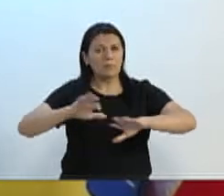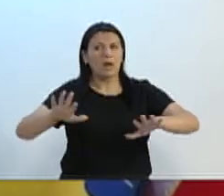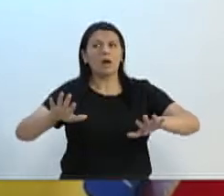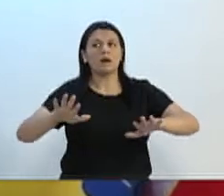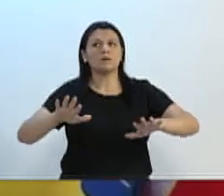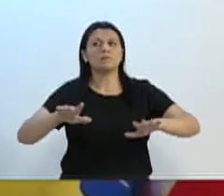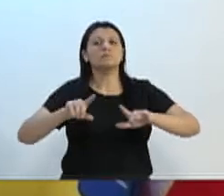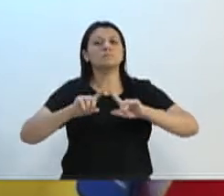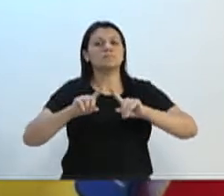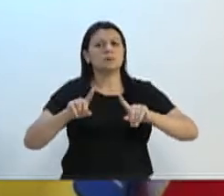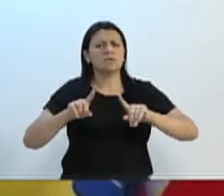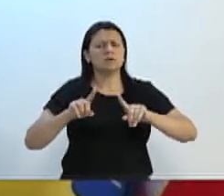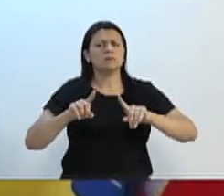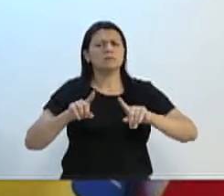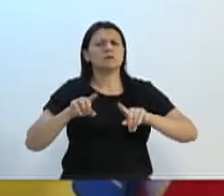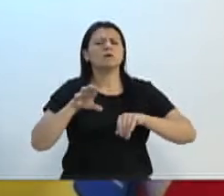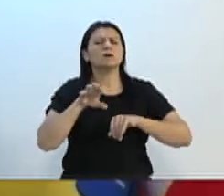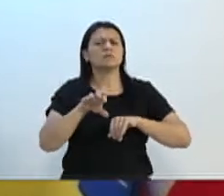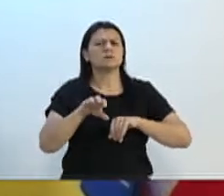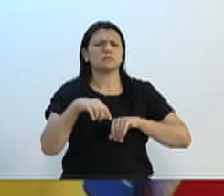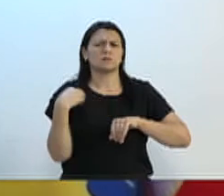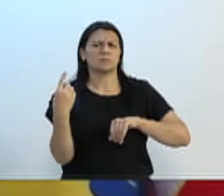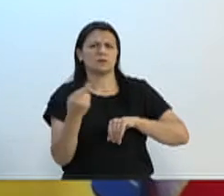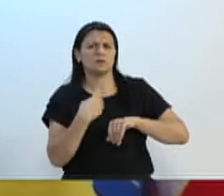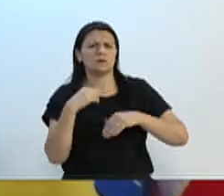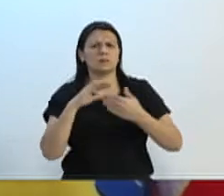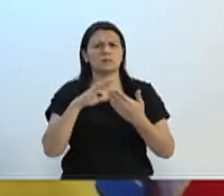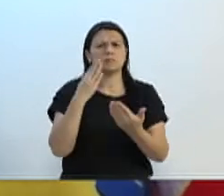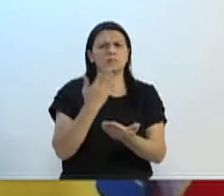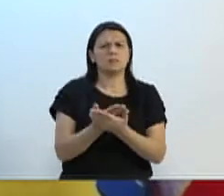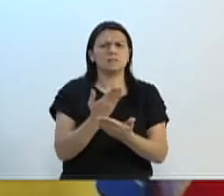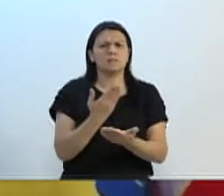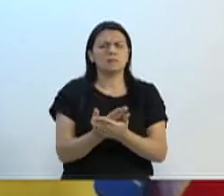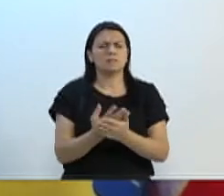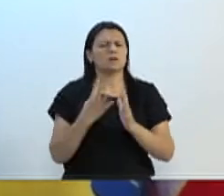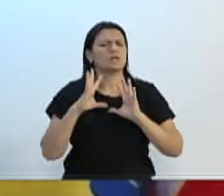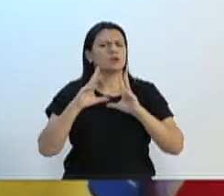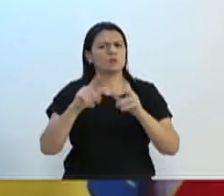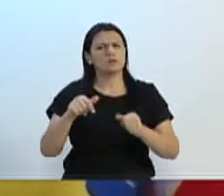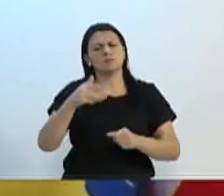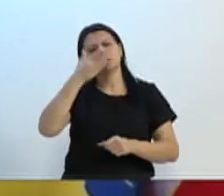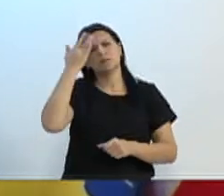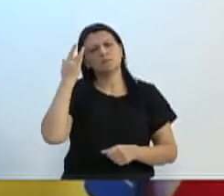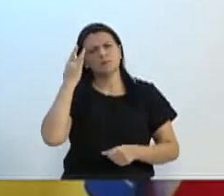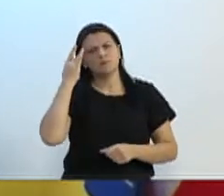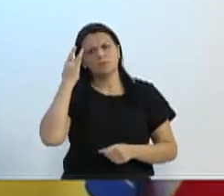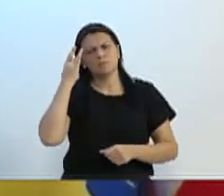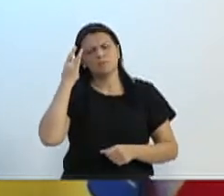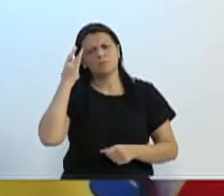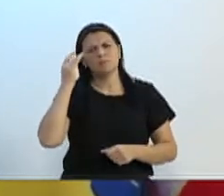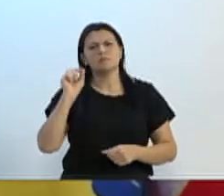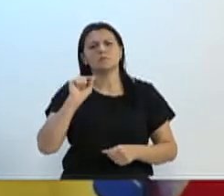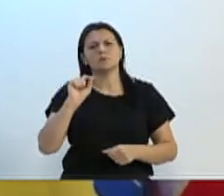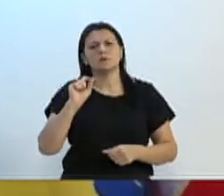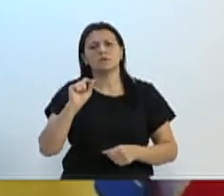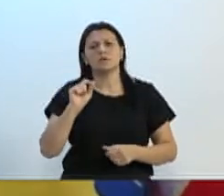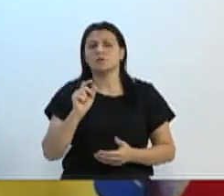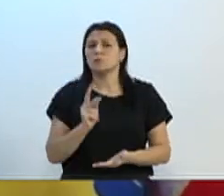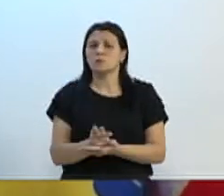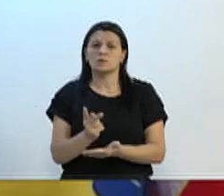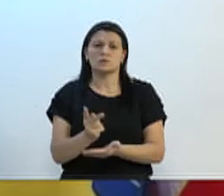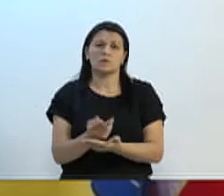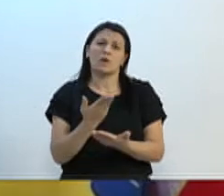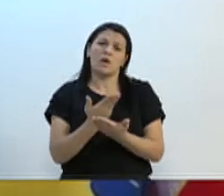assim mesmo, para nós, para as escolas e para toda a população. Outro sim, enquanto perdurar as aulas